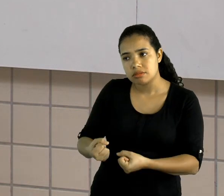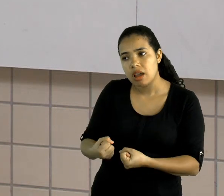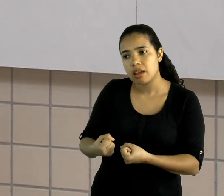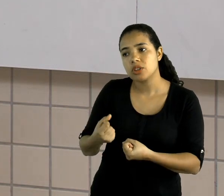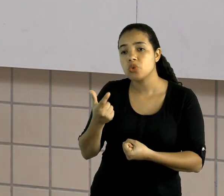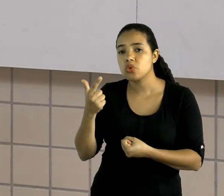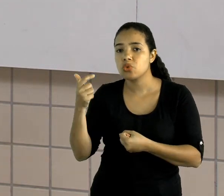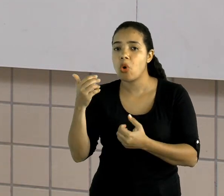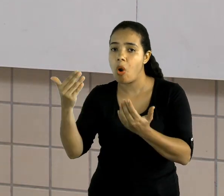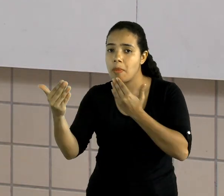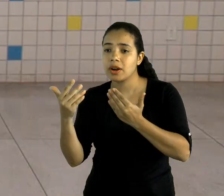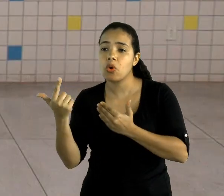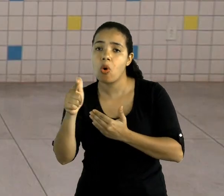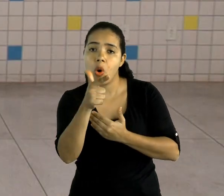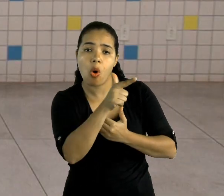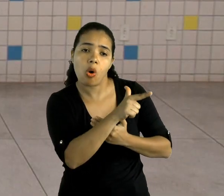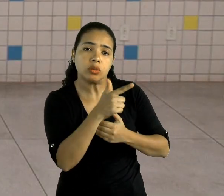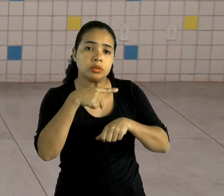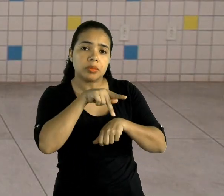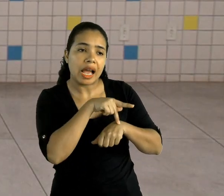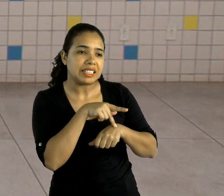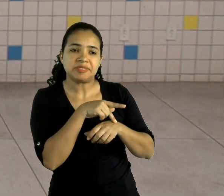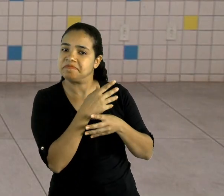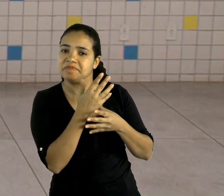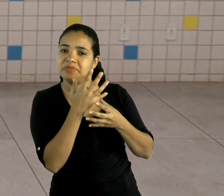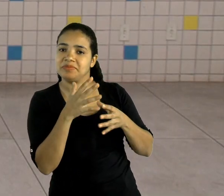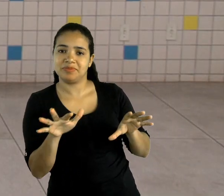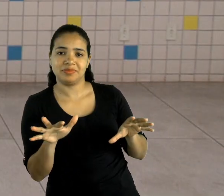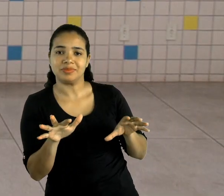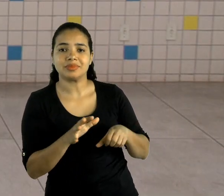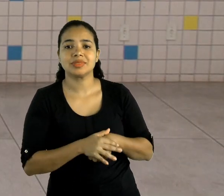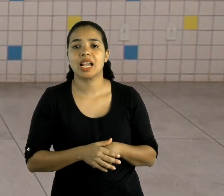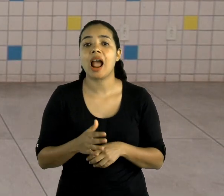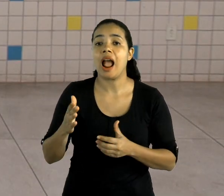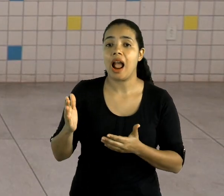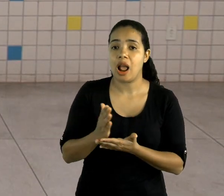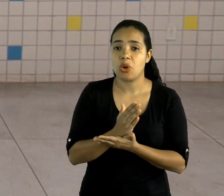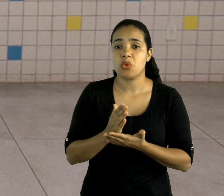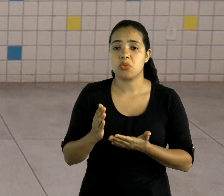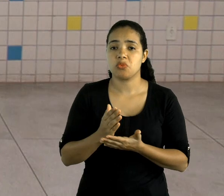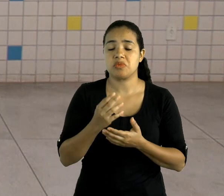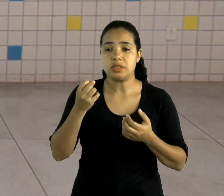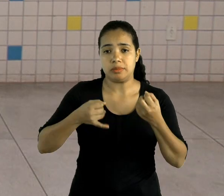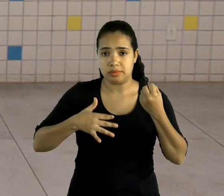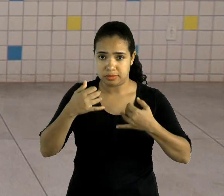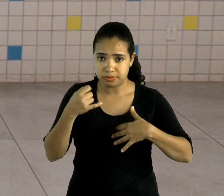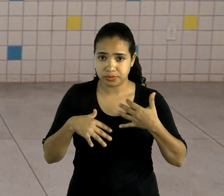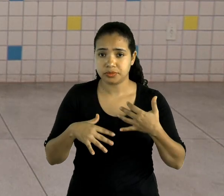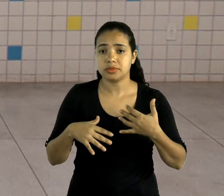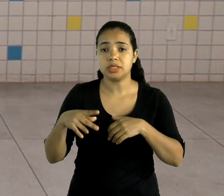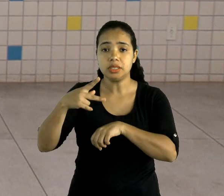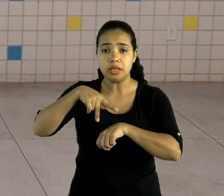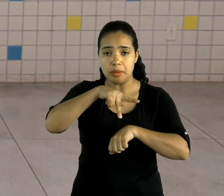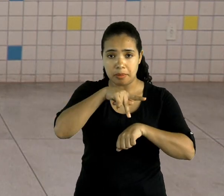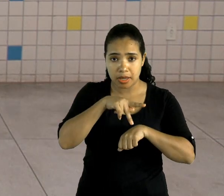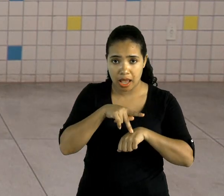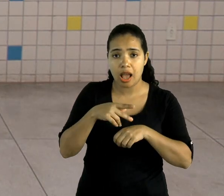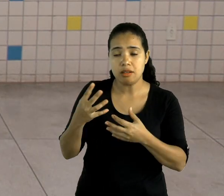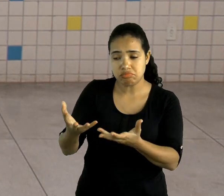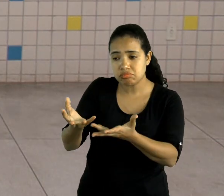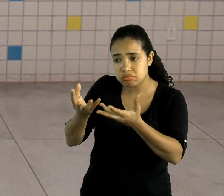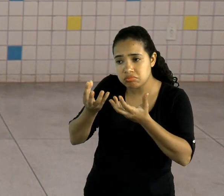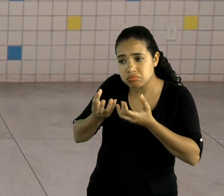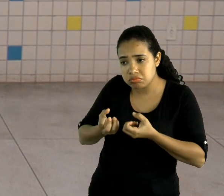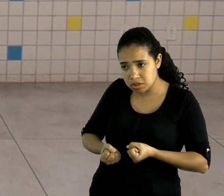que outros países. Alguns fatores, algumas justificativas apresentadas para alguns países que